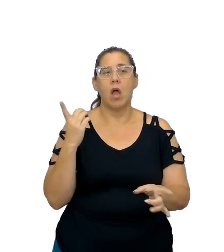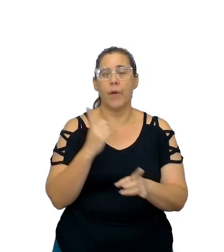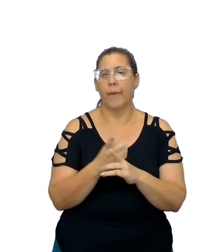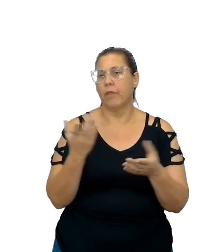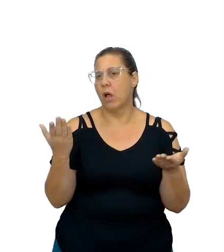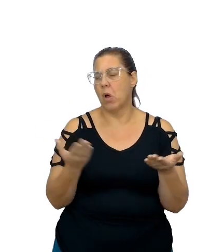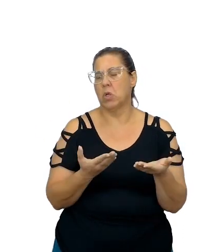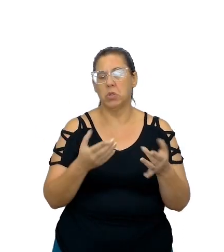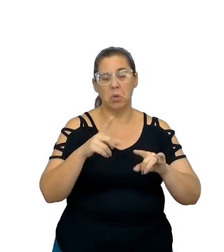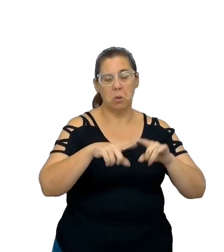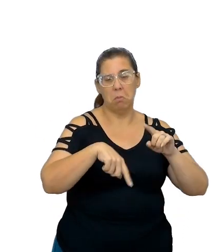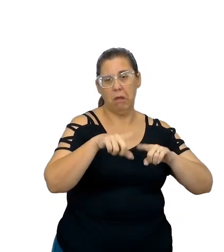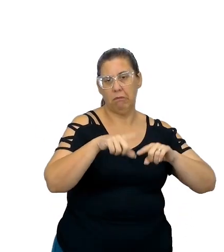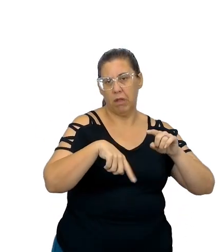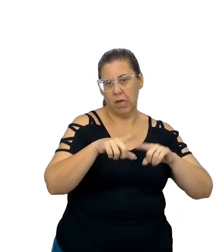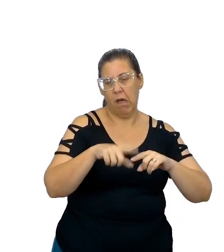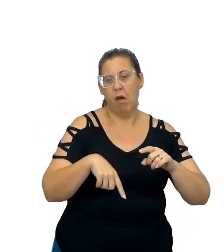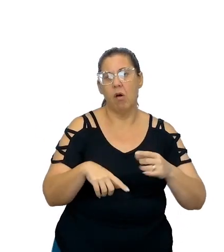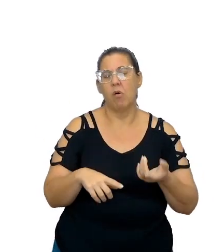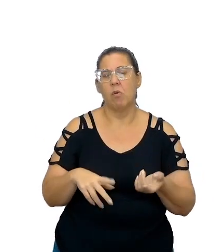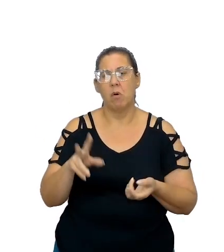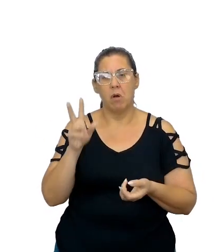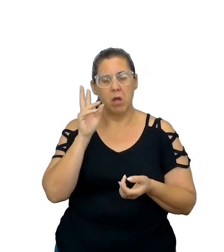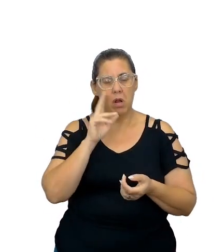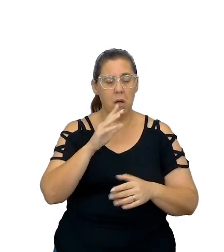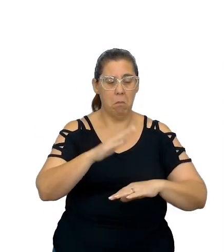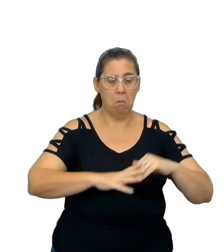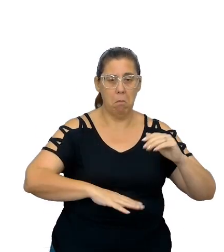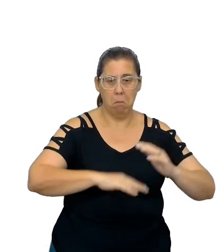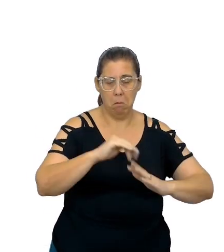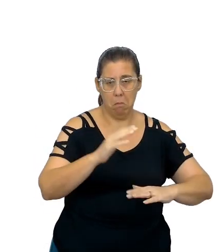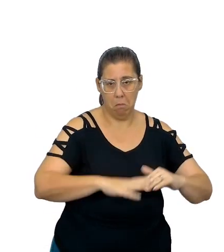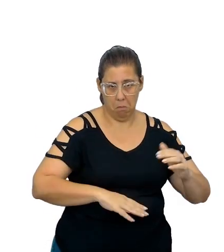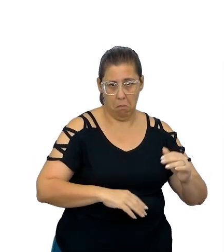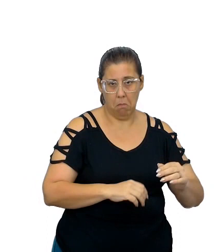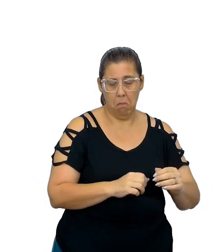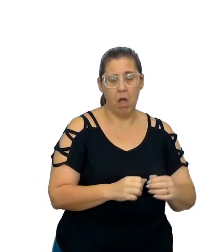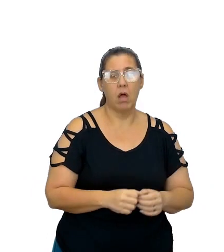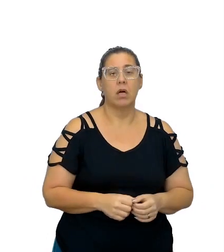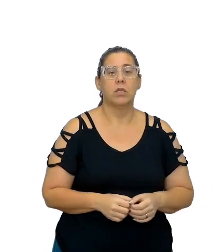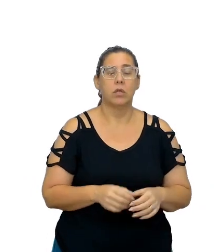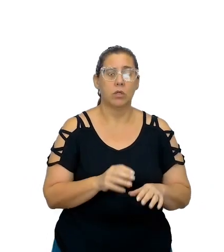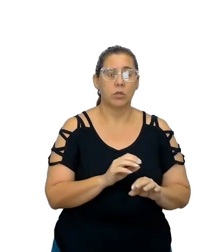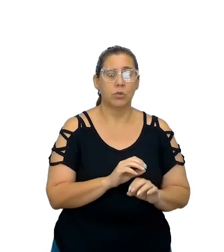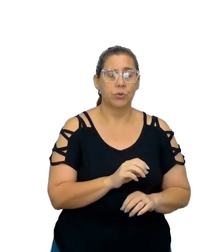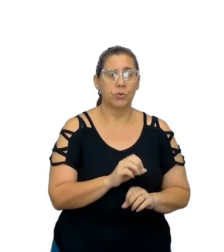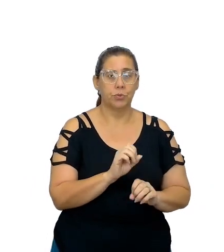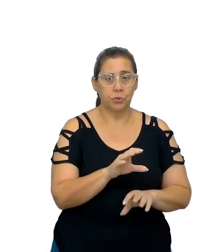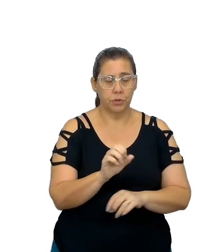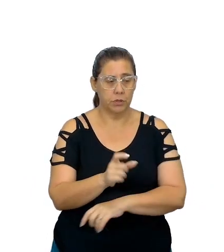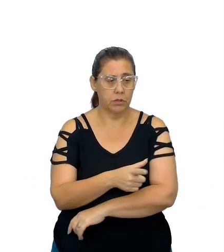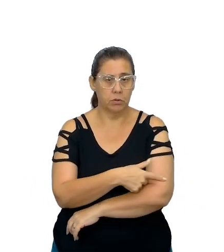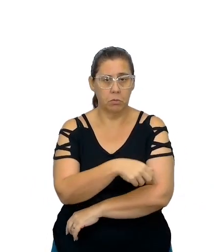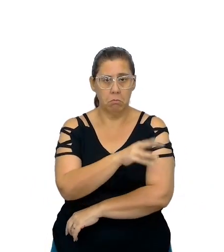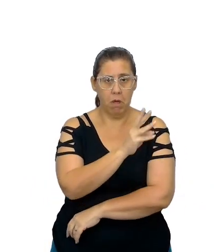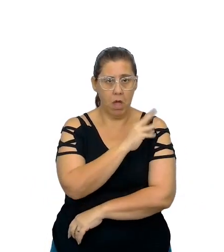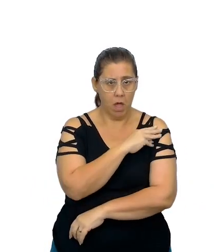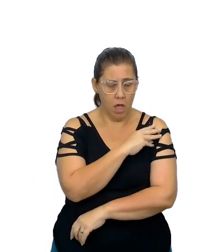nosso material, né, no currículo em ação do ensino médio, para que a gente possa se embasar